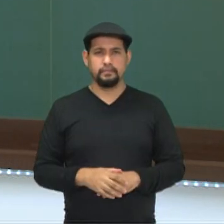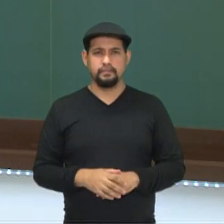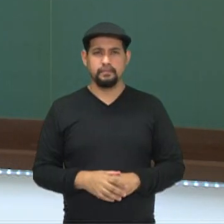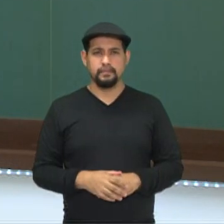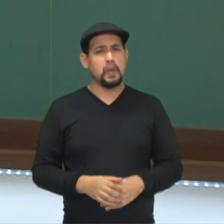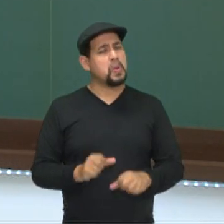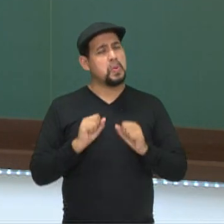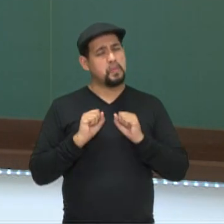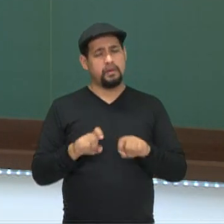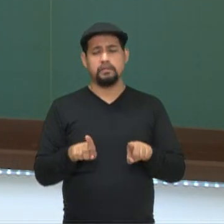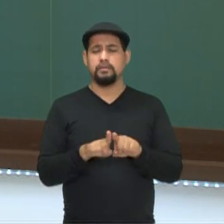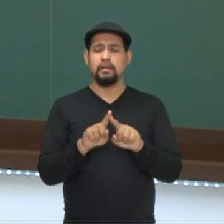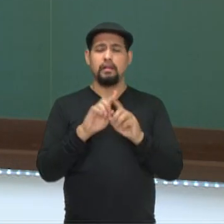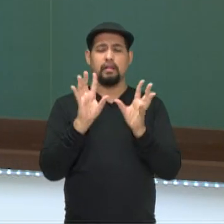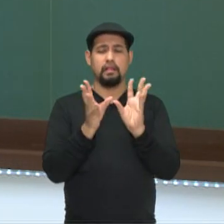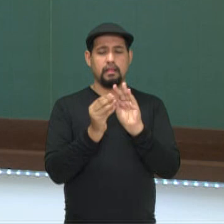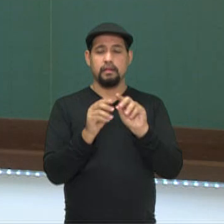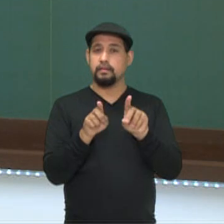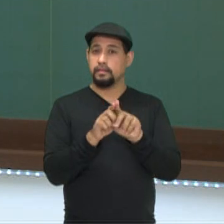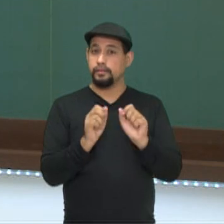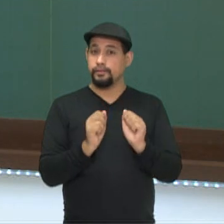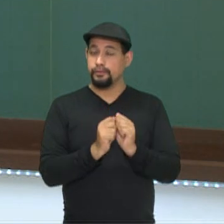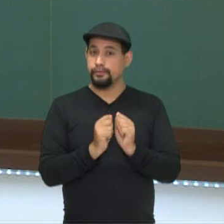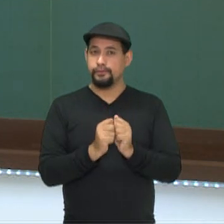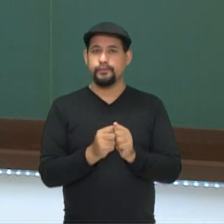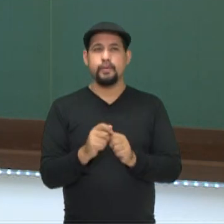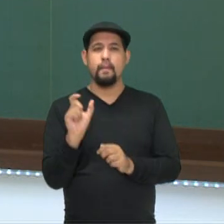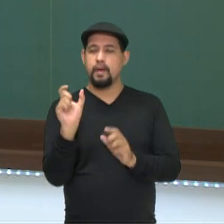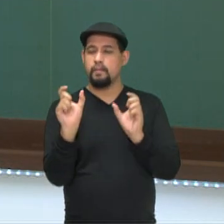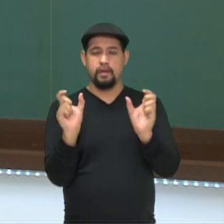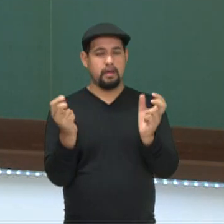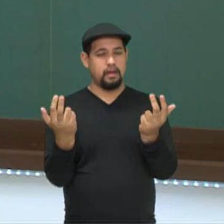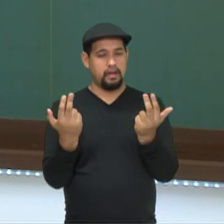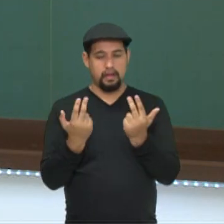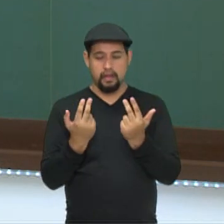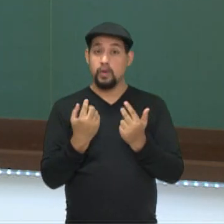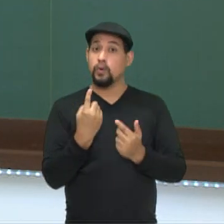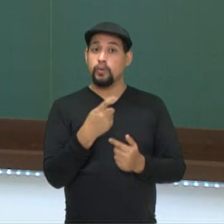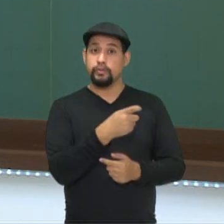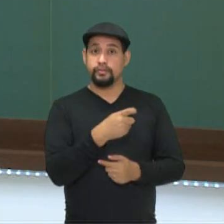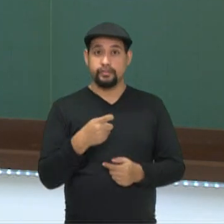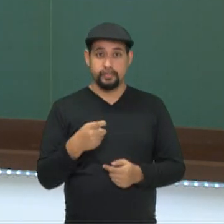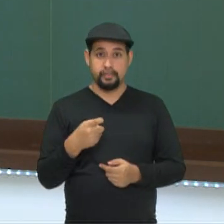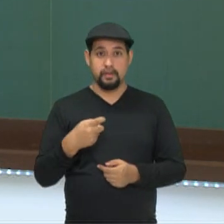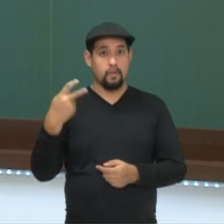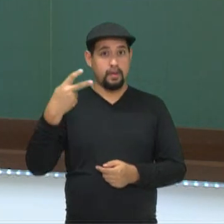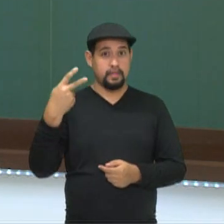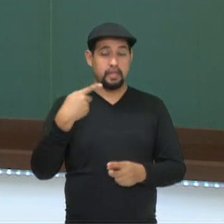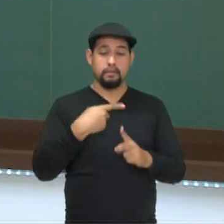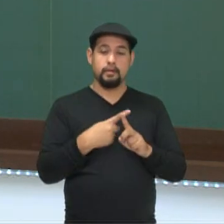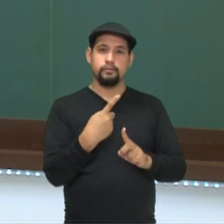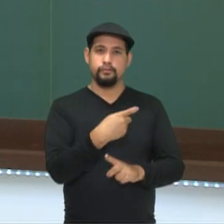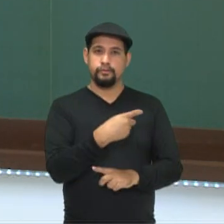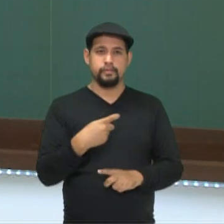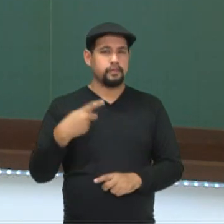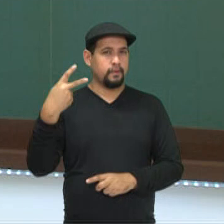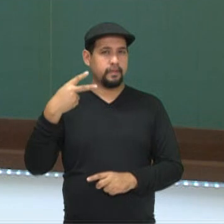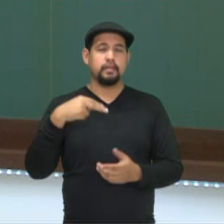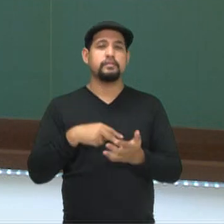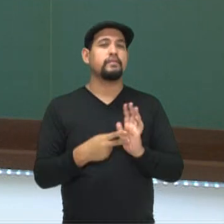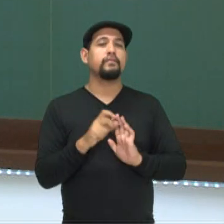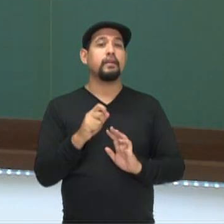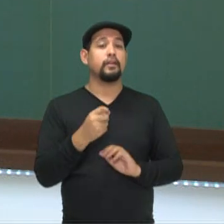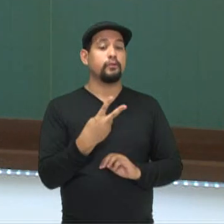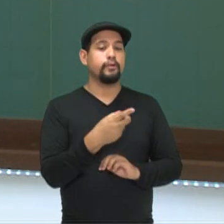uma simplificada nessa equação aqui, ó, juntando os termos semelhantes. 1x ao quadrado mais 1x ao quadrado, 2x